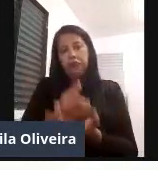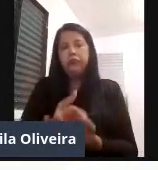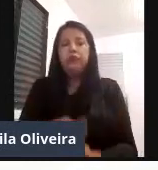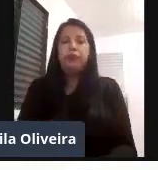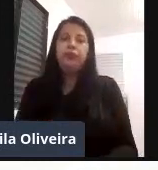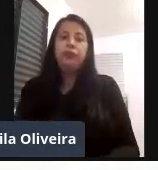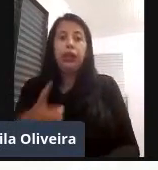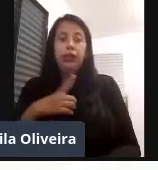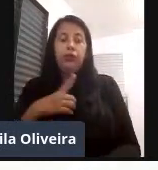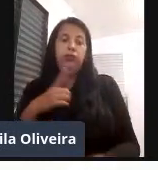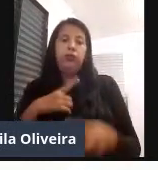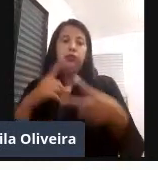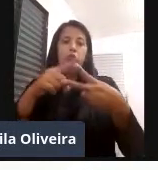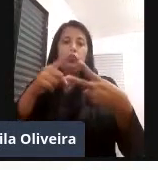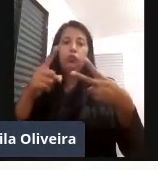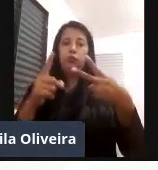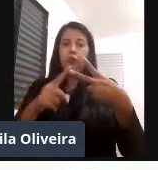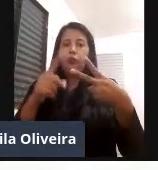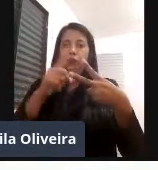de dados.